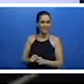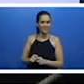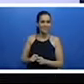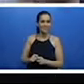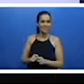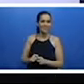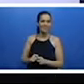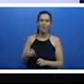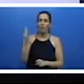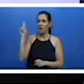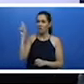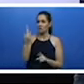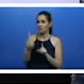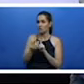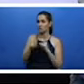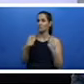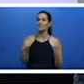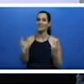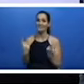nossa generalização, ó.